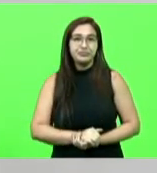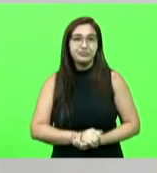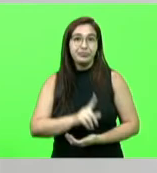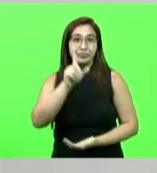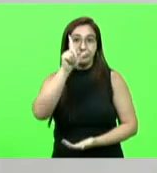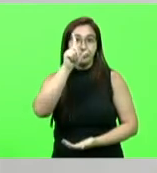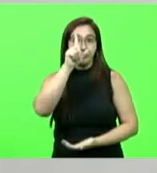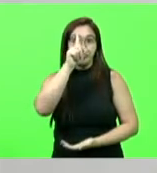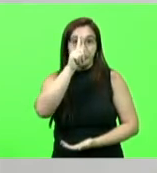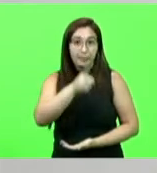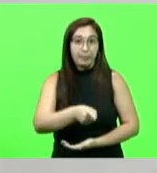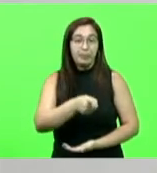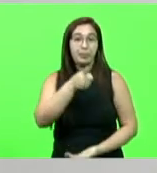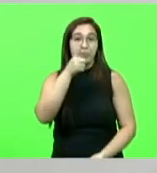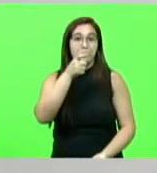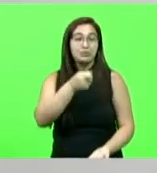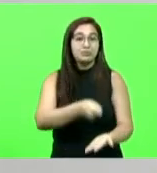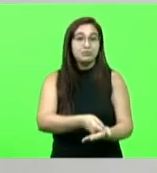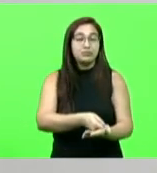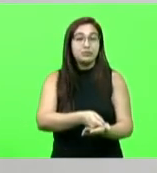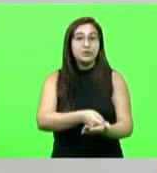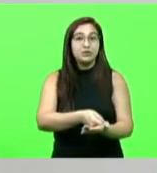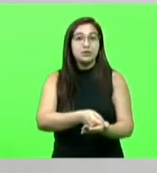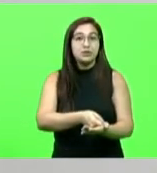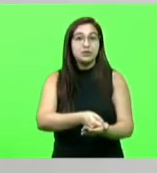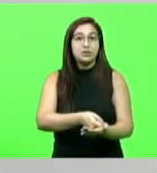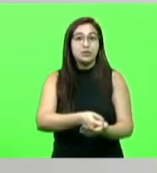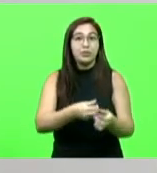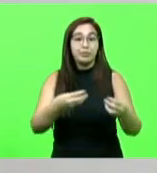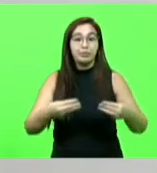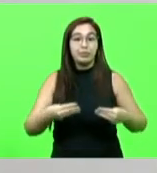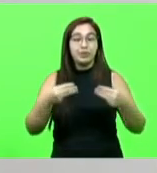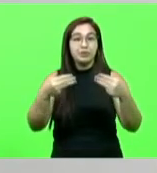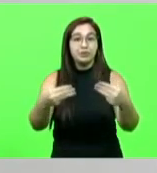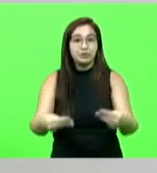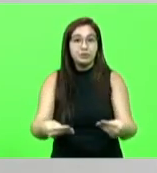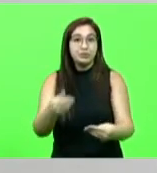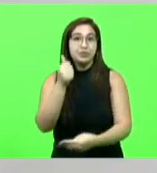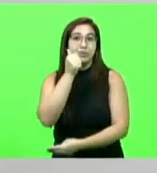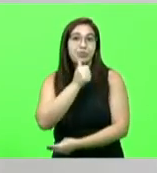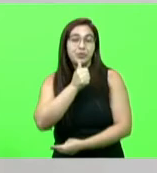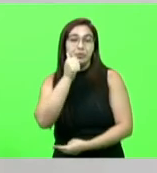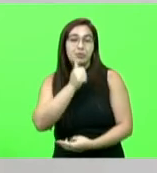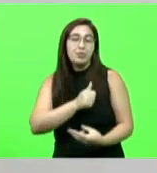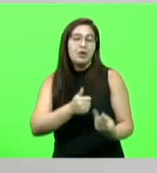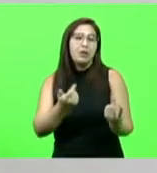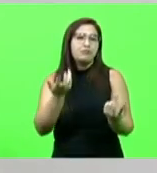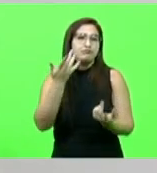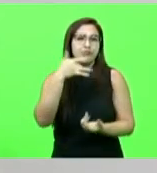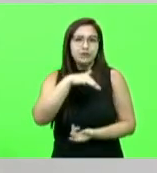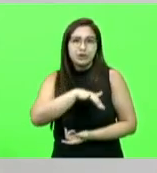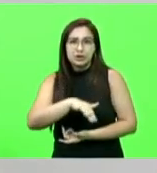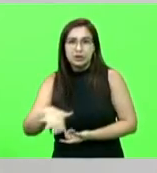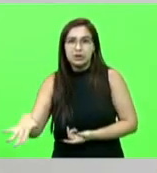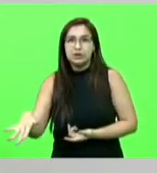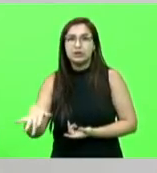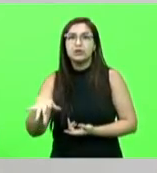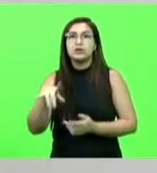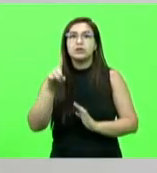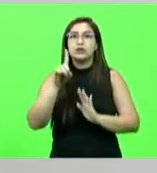determinou que o Ministério da Mulher, da Criança e dos Direitos